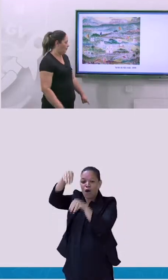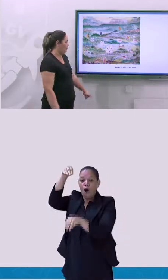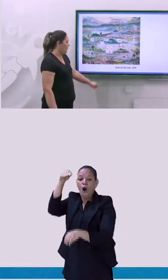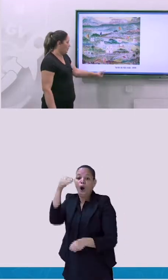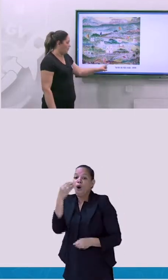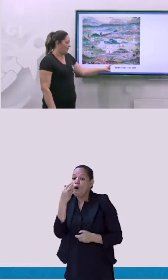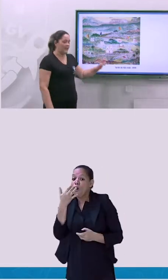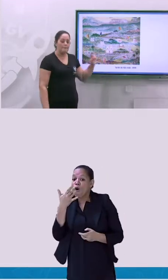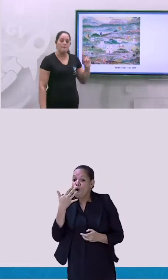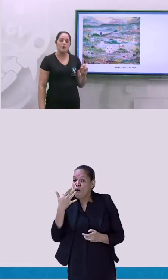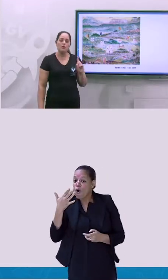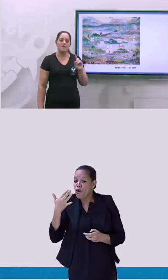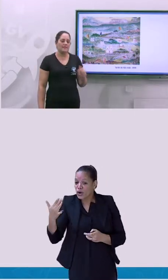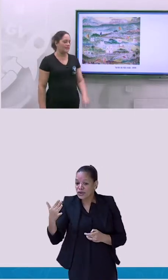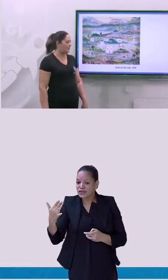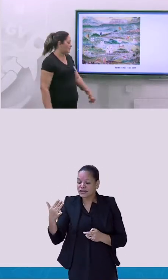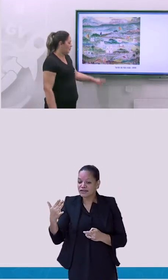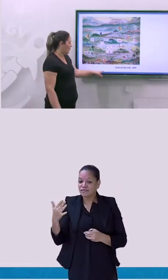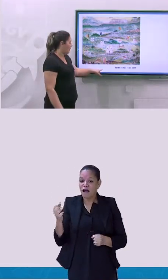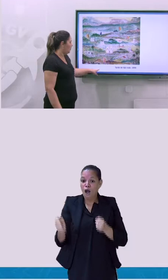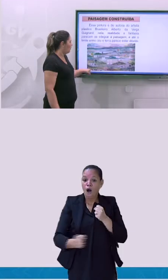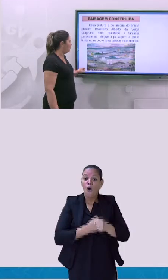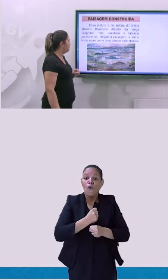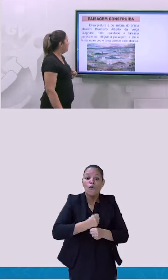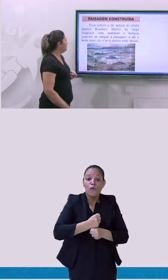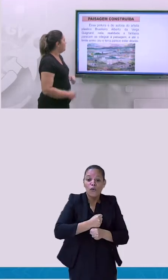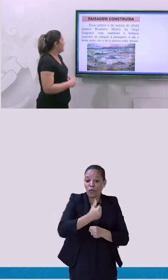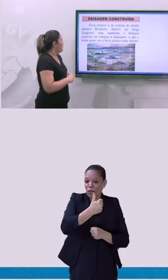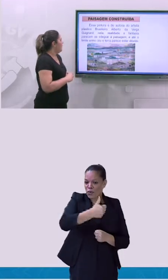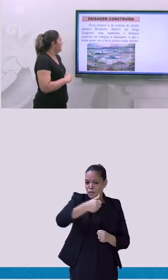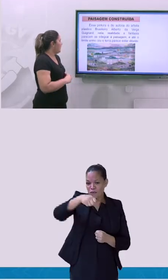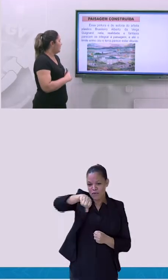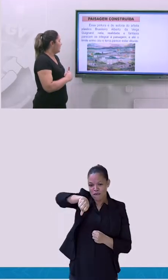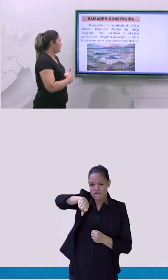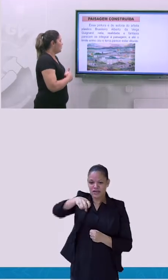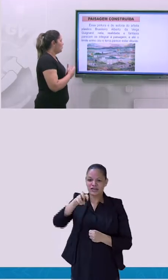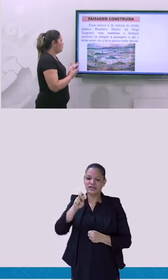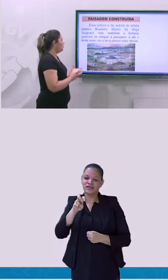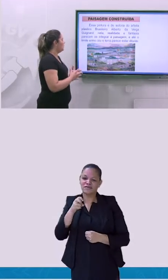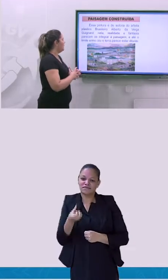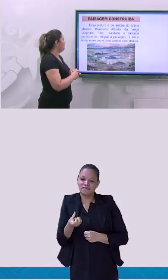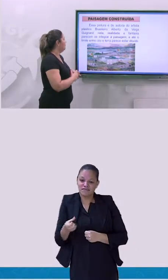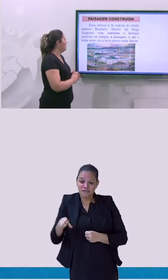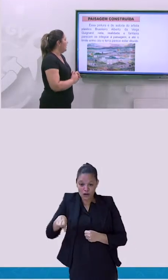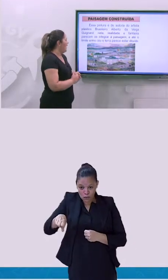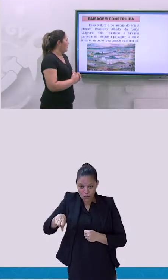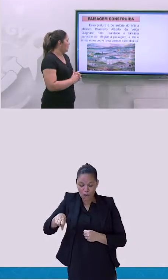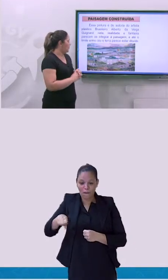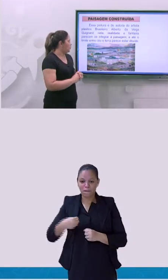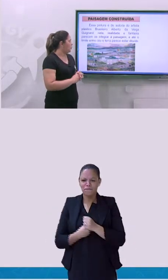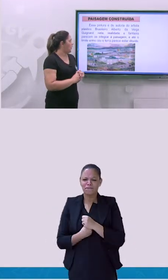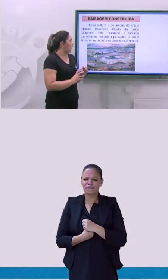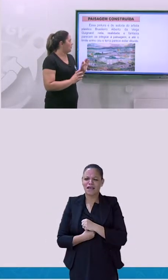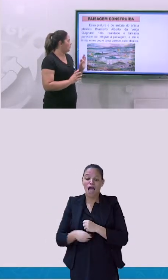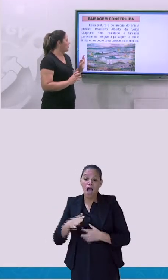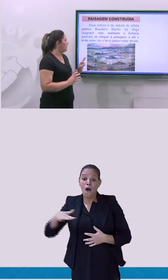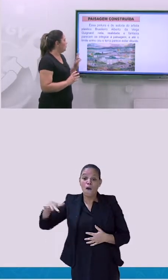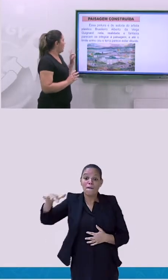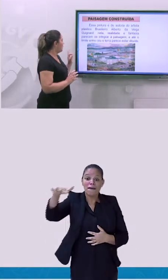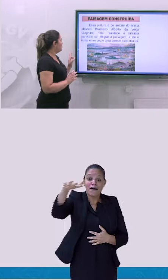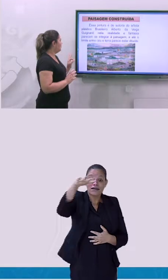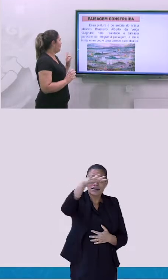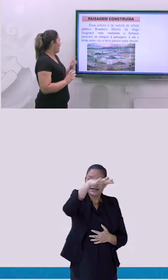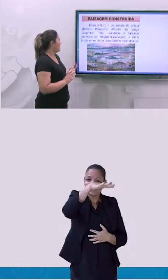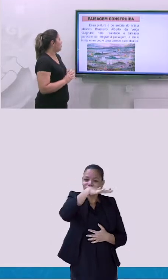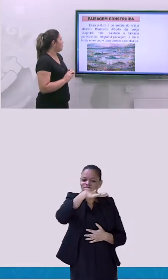São João, que foi feita em 1959. Paisagem construída. Essa pintura é de autoria